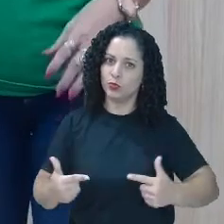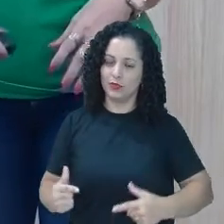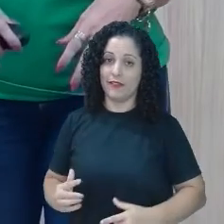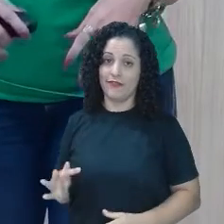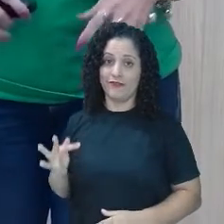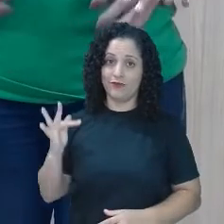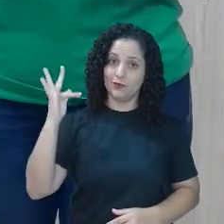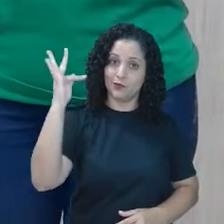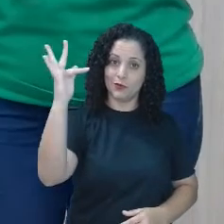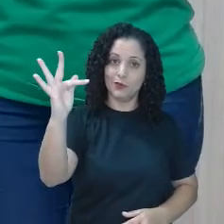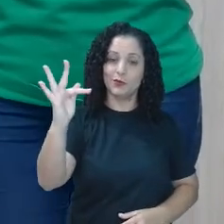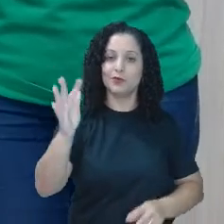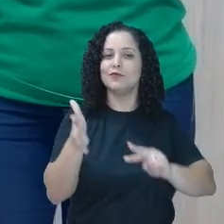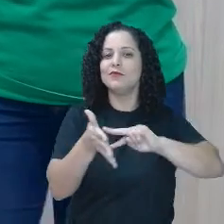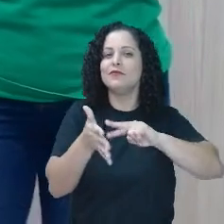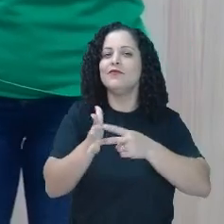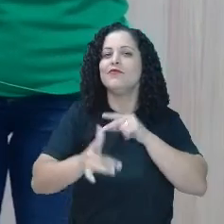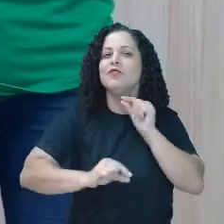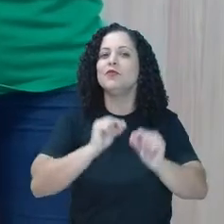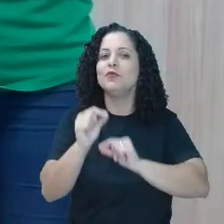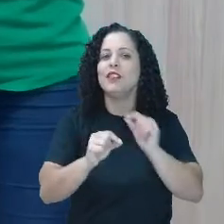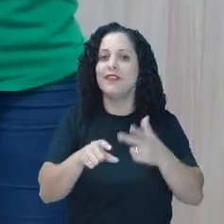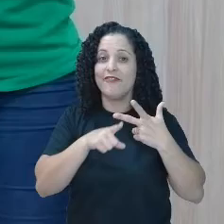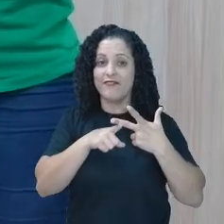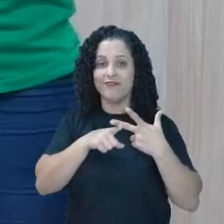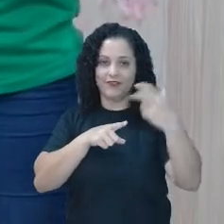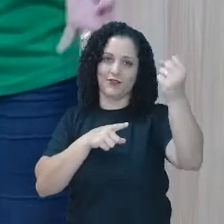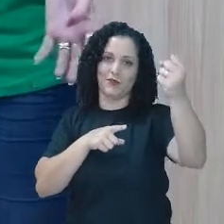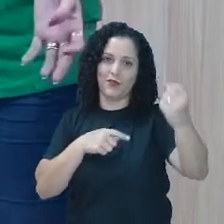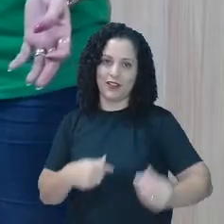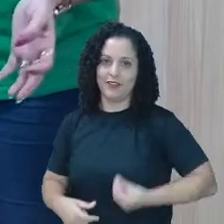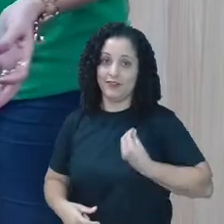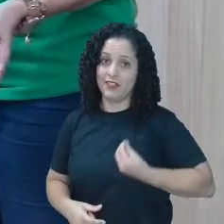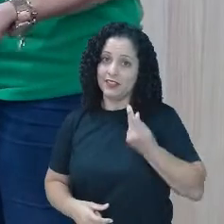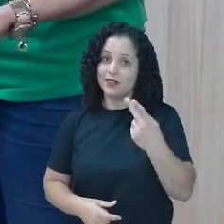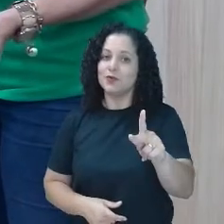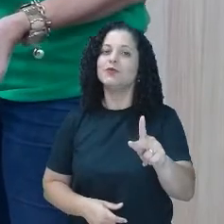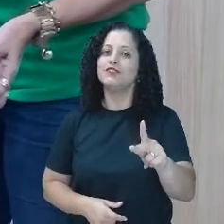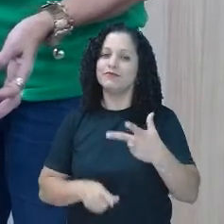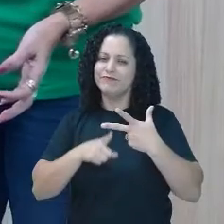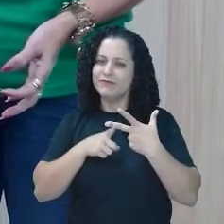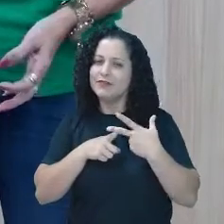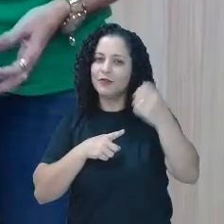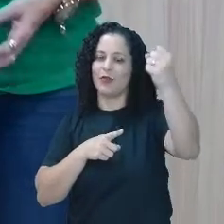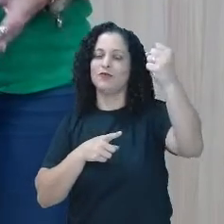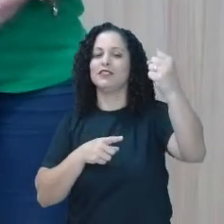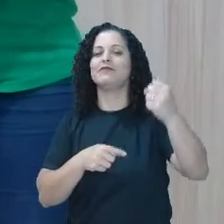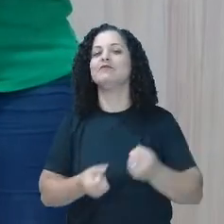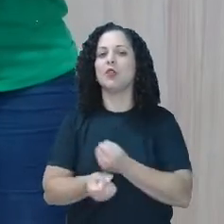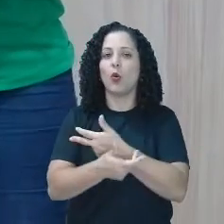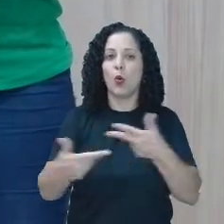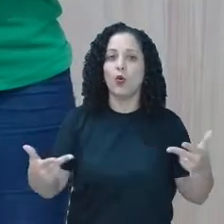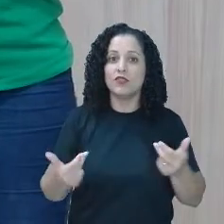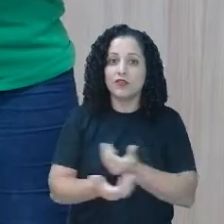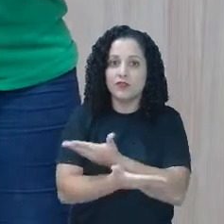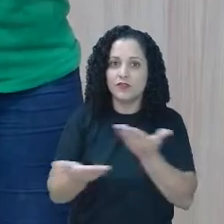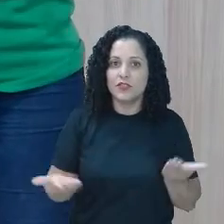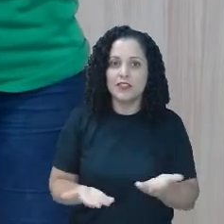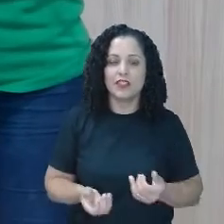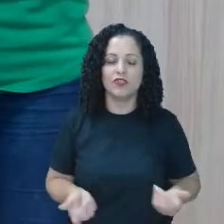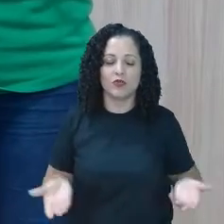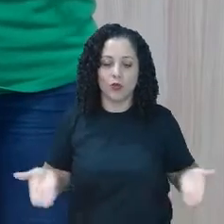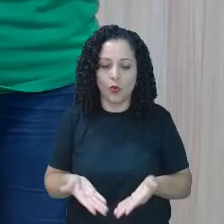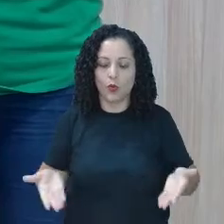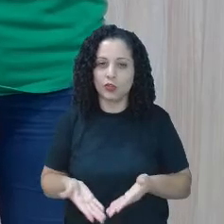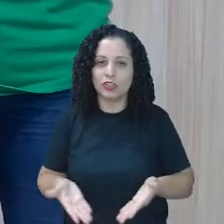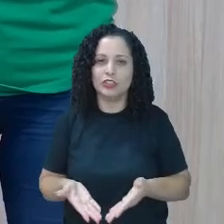futuro se transformarão o quê? Em sucesso para vocês, se transformarão nas coisas que vocês estão buscando